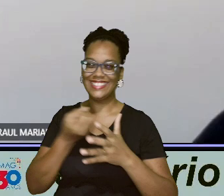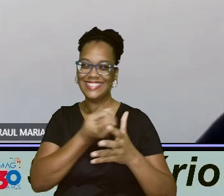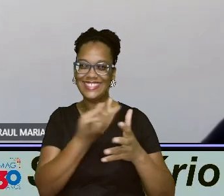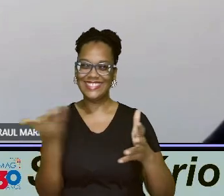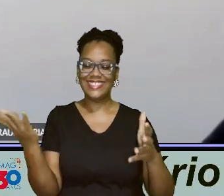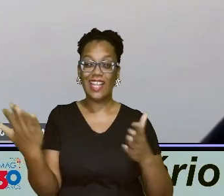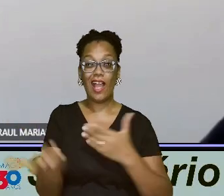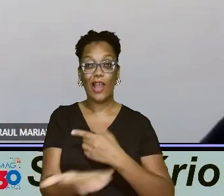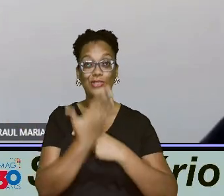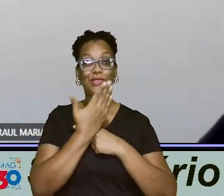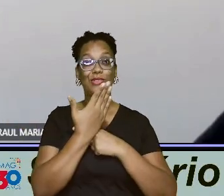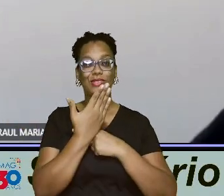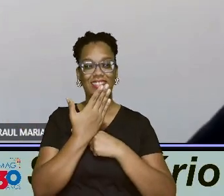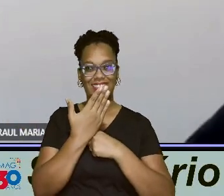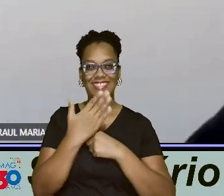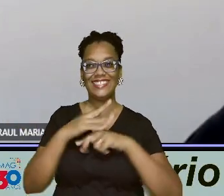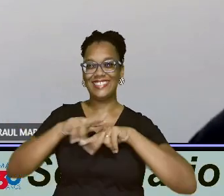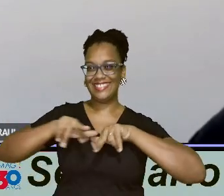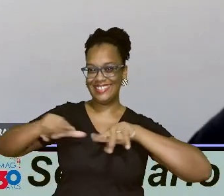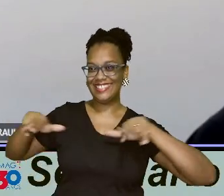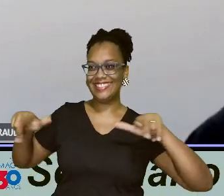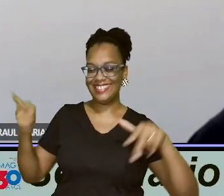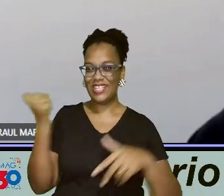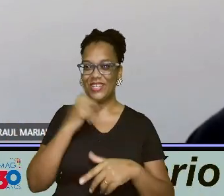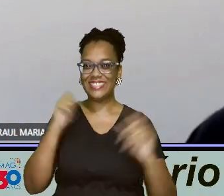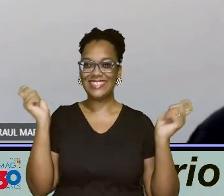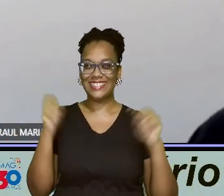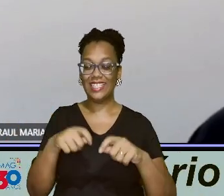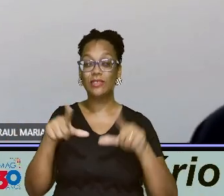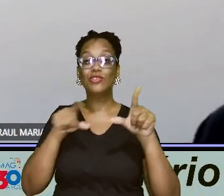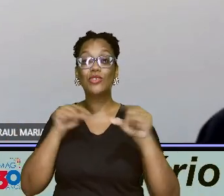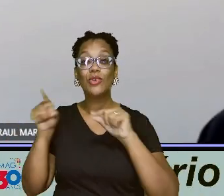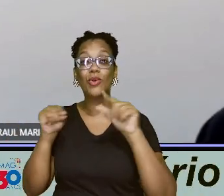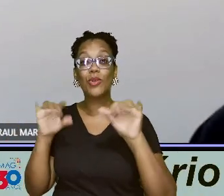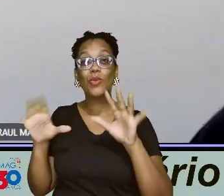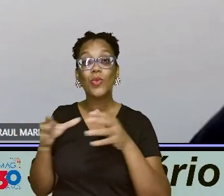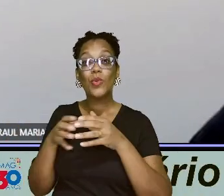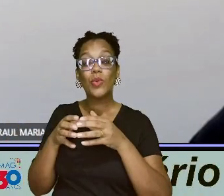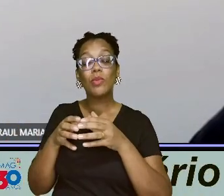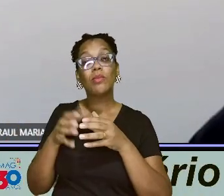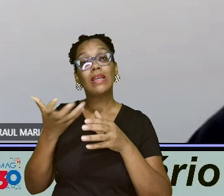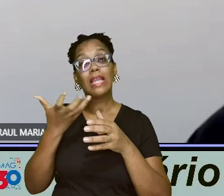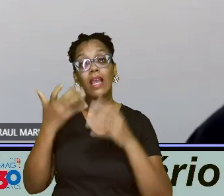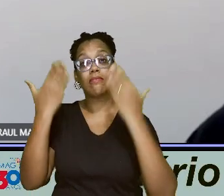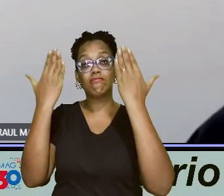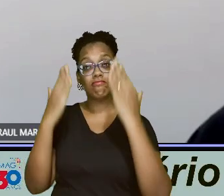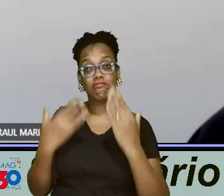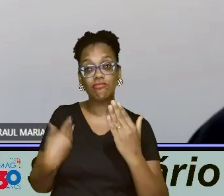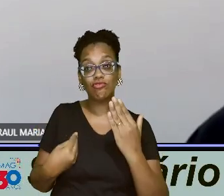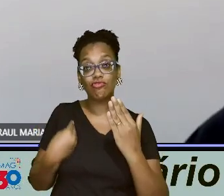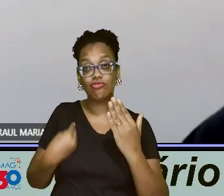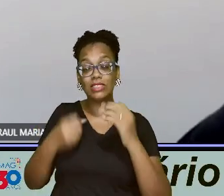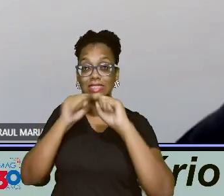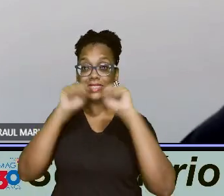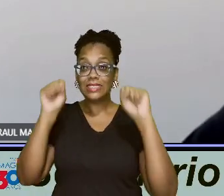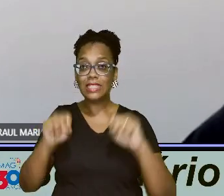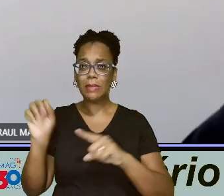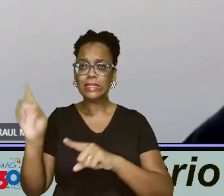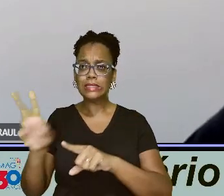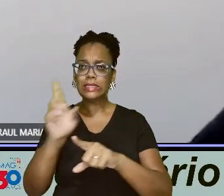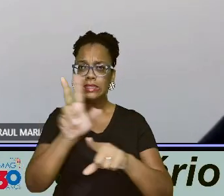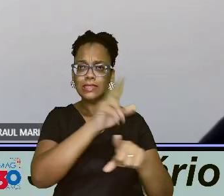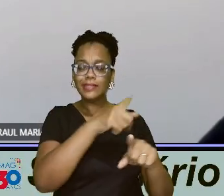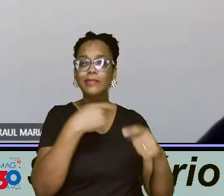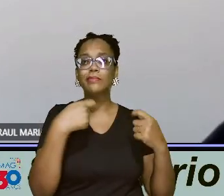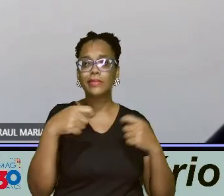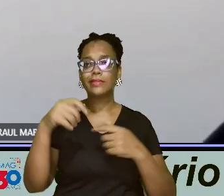viessem, porque, como a escolha do grupo foi trabalhar com os dados existentes nos sistemas, então nós precisamos